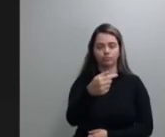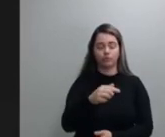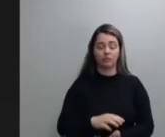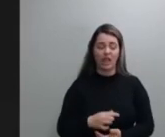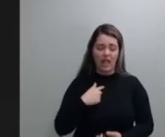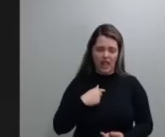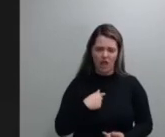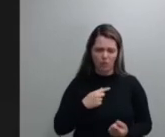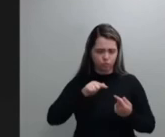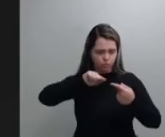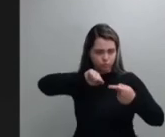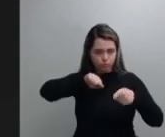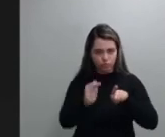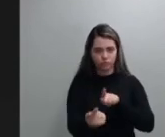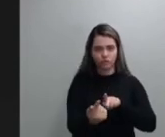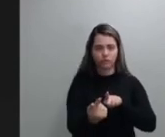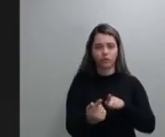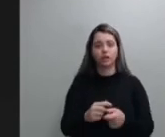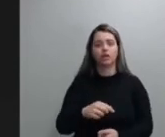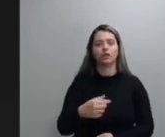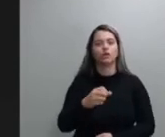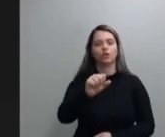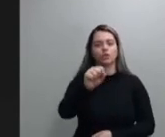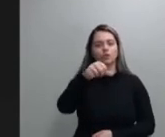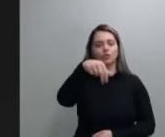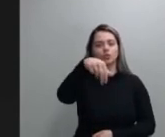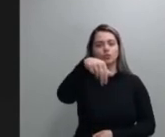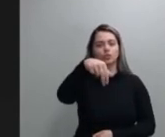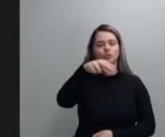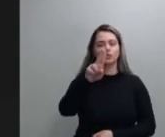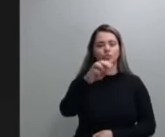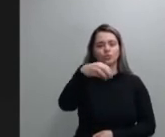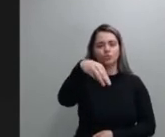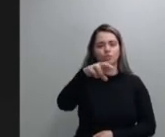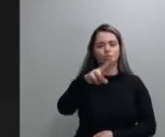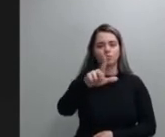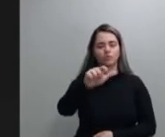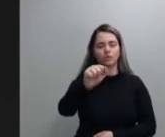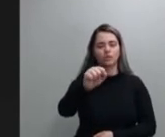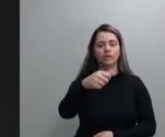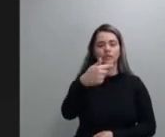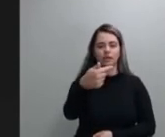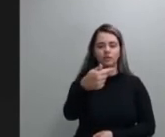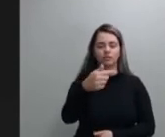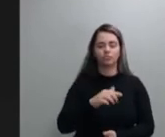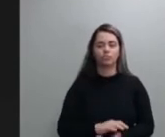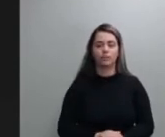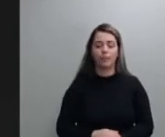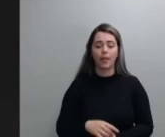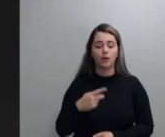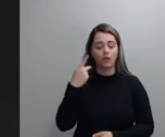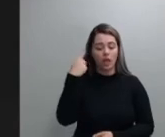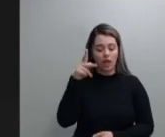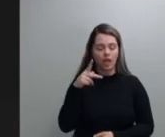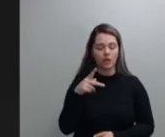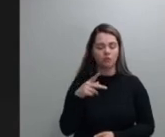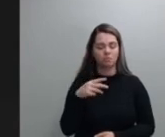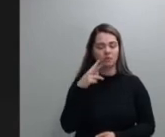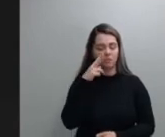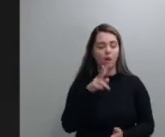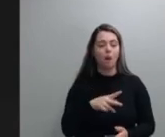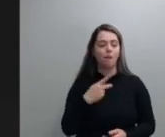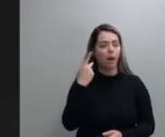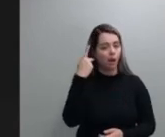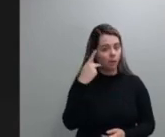gratuito da súmula 7 eu reconsiderei para trazer o assunto